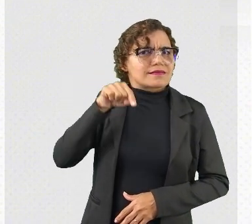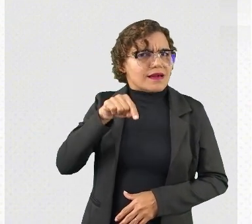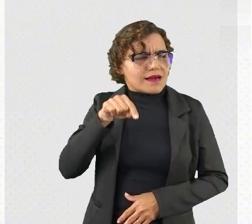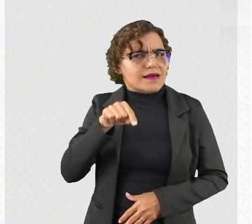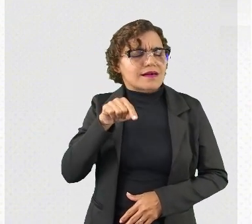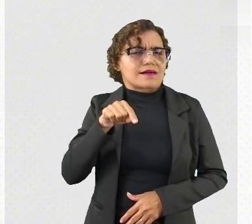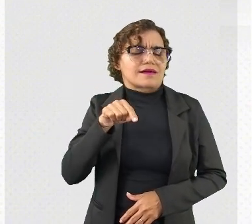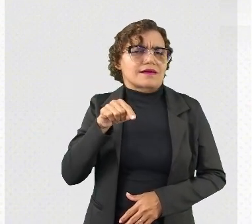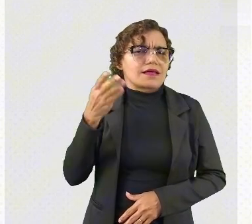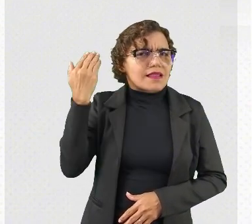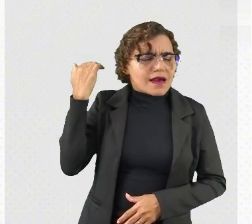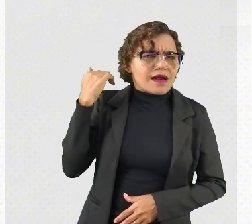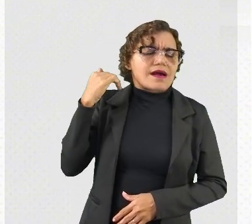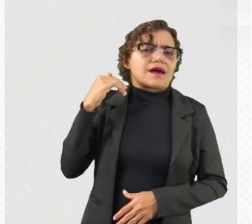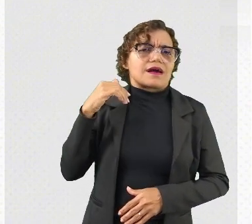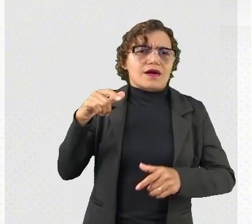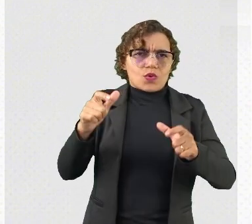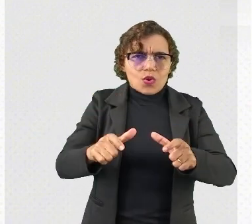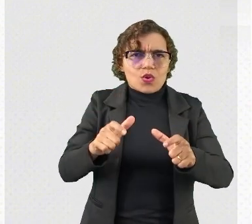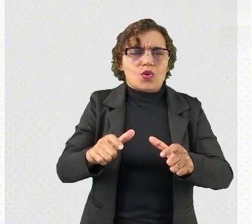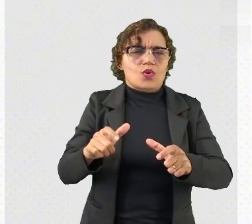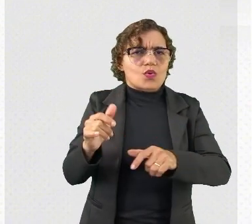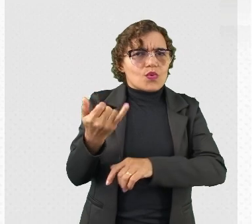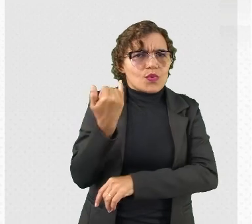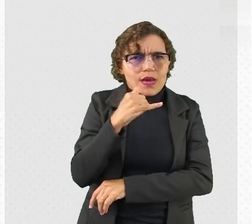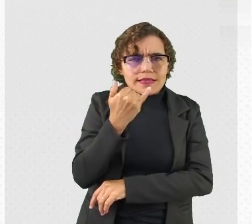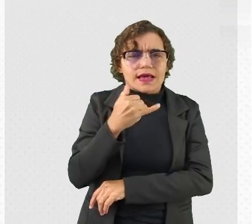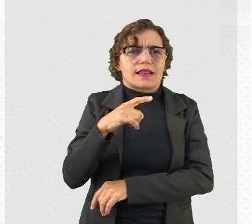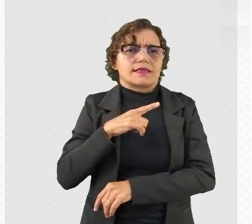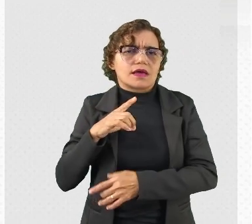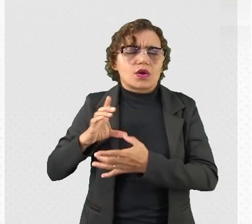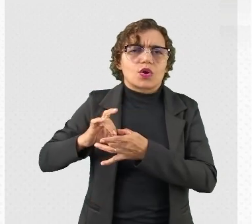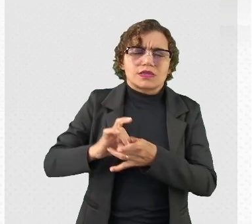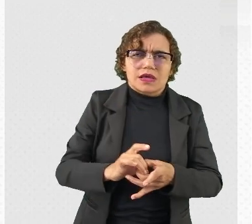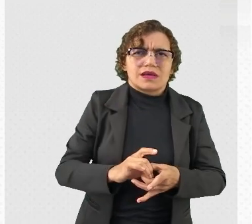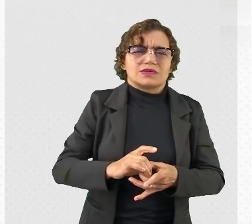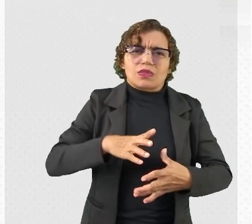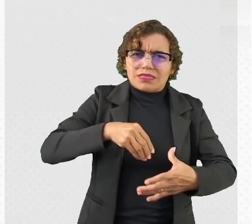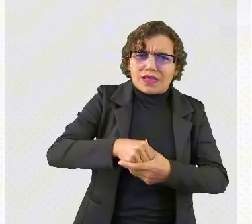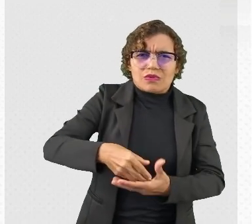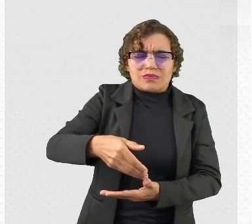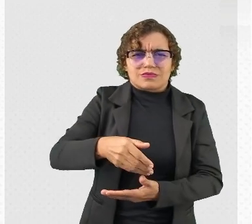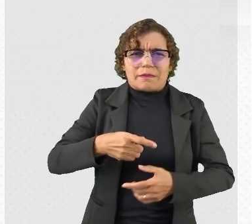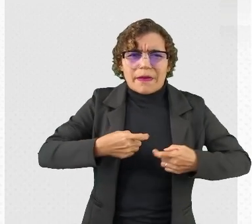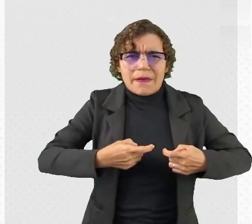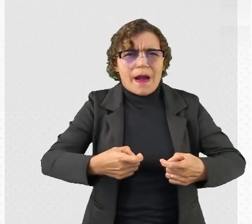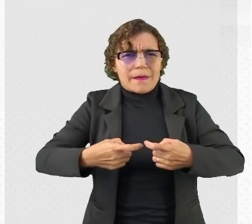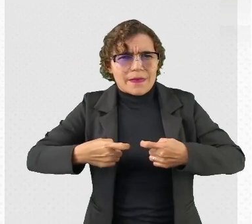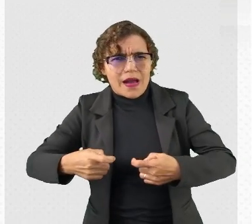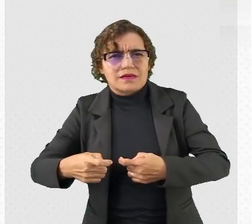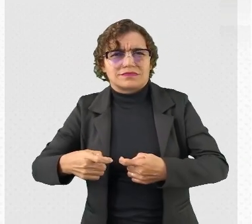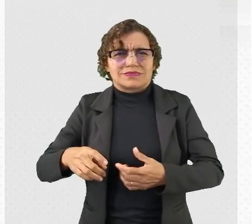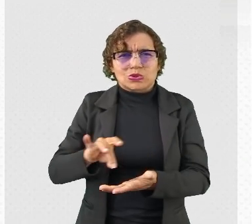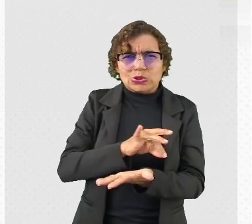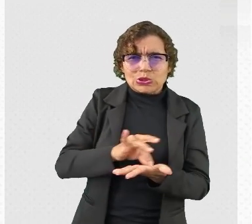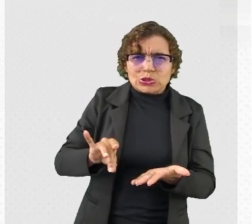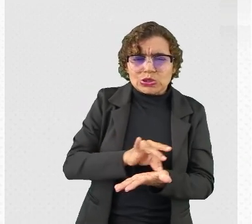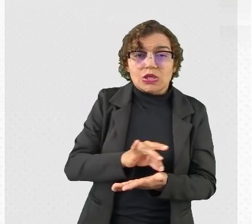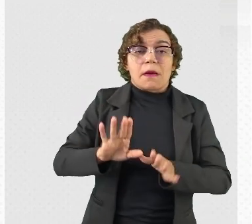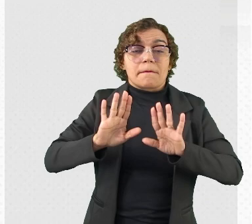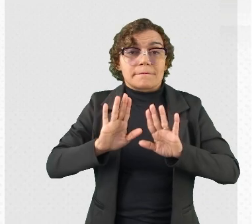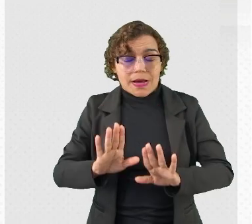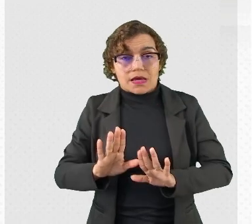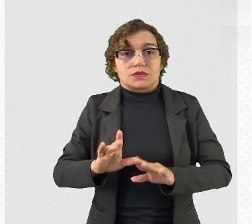contexto do filósofo. Ele está em um contexto de que existiam guerras internas e invasões externas. Então, a virtude